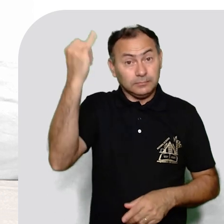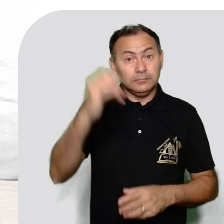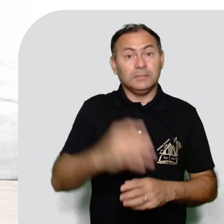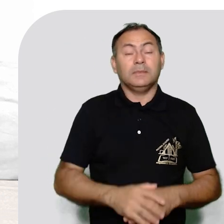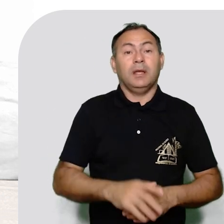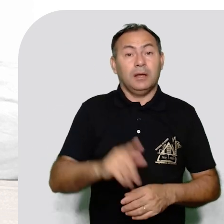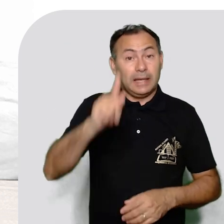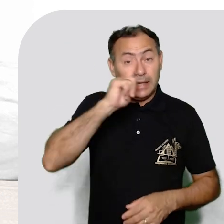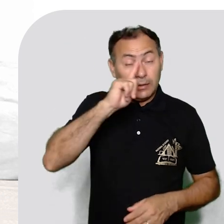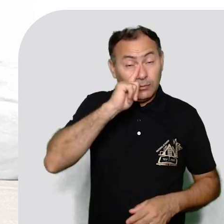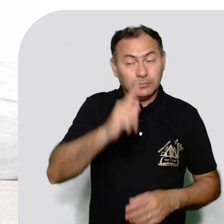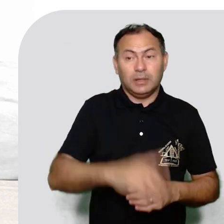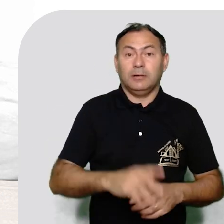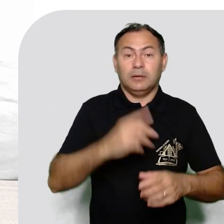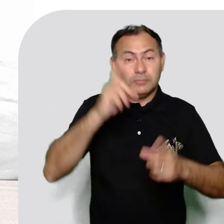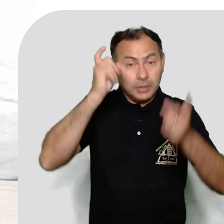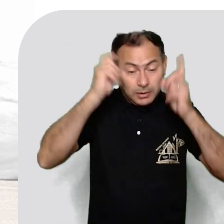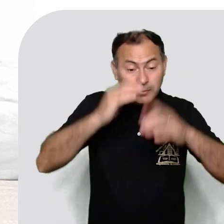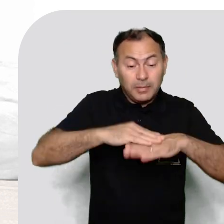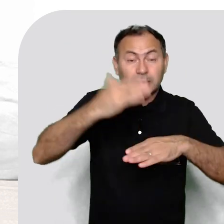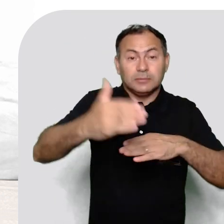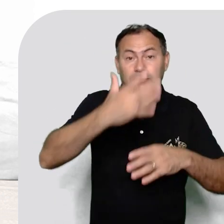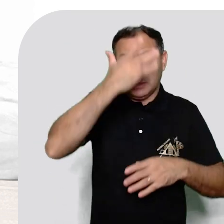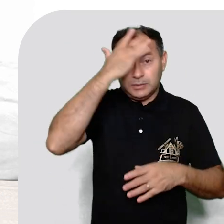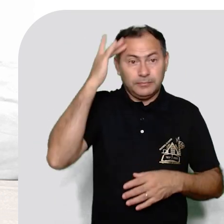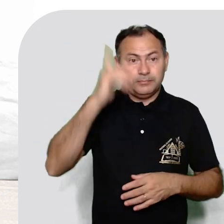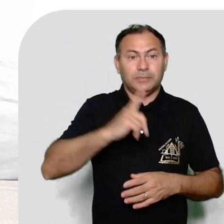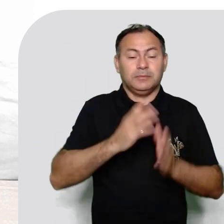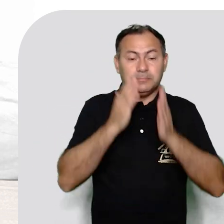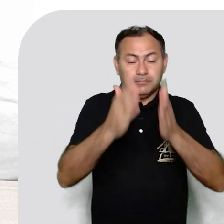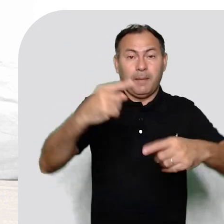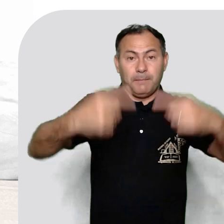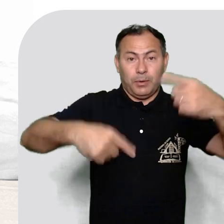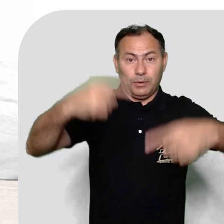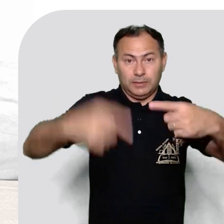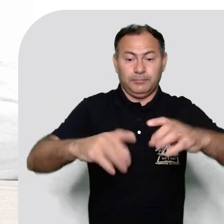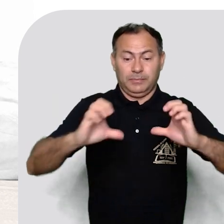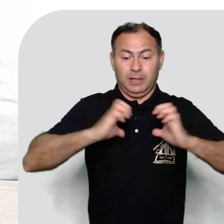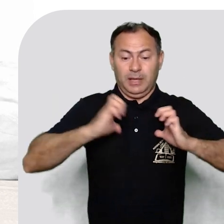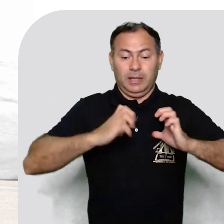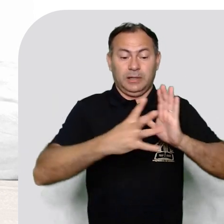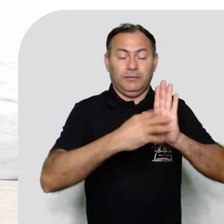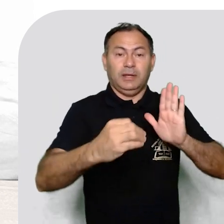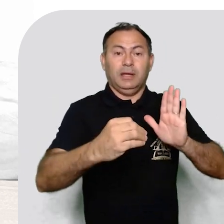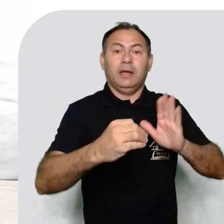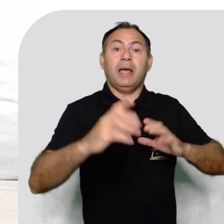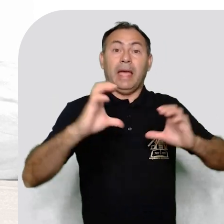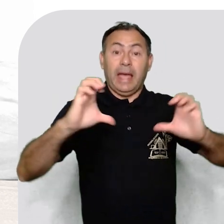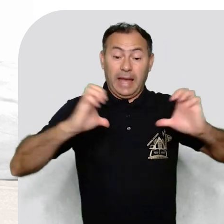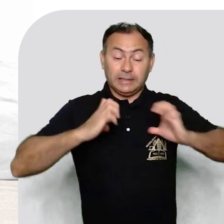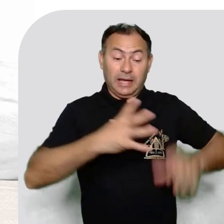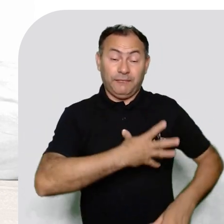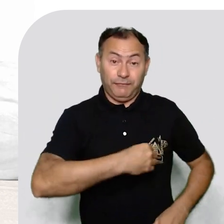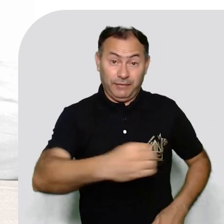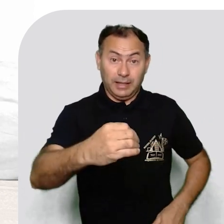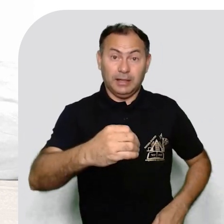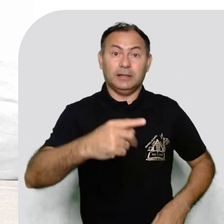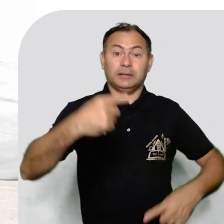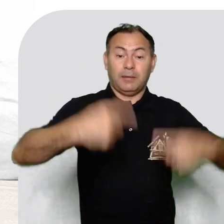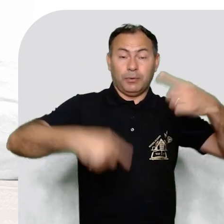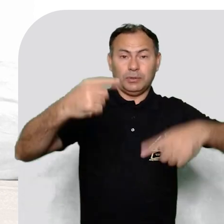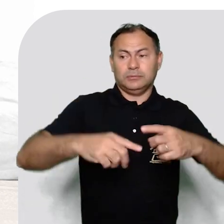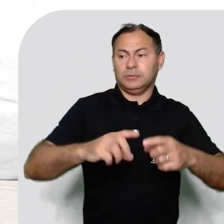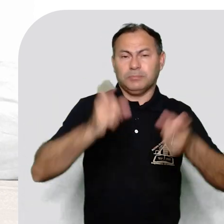a preocupação com ir além do indivíduo, ter a dimensão política. A ética é filha da política, ela precisa preocupar-se com o bem